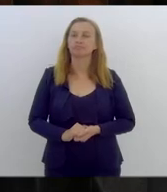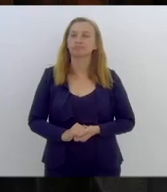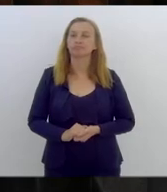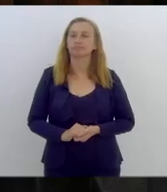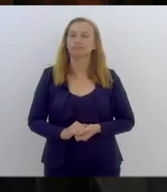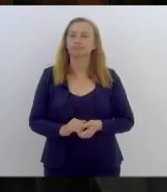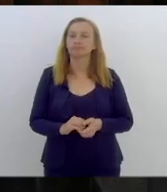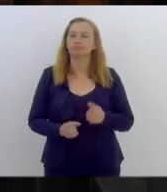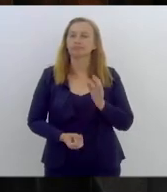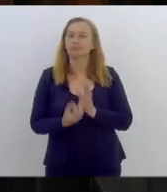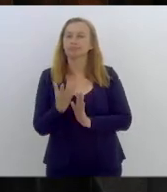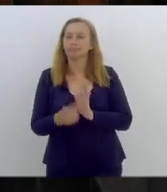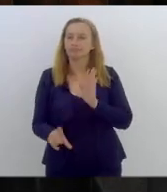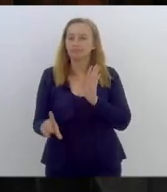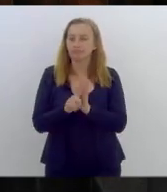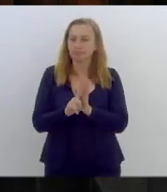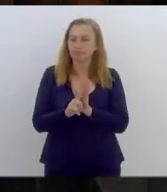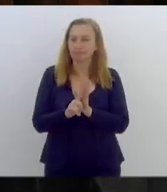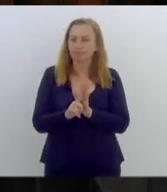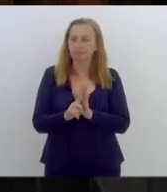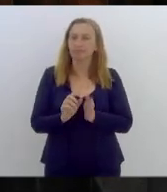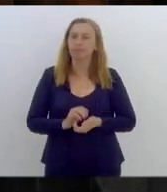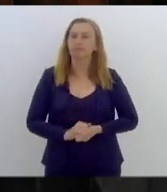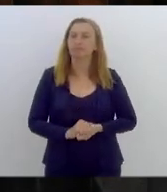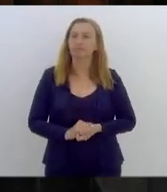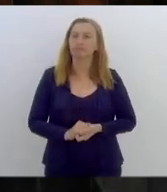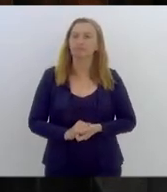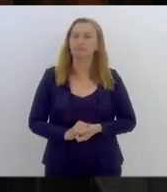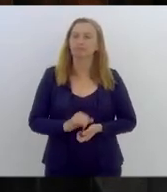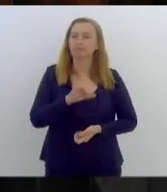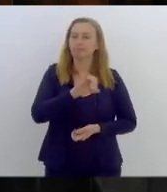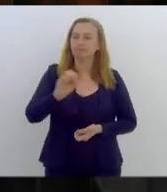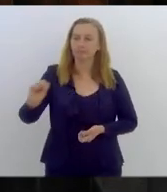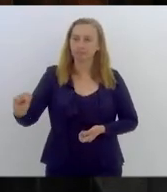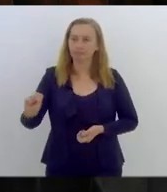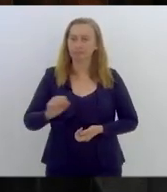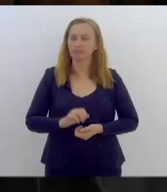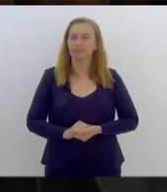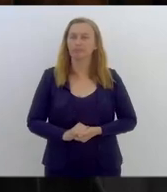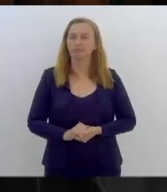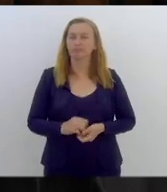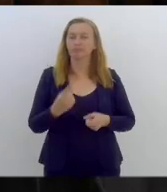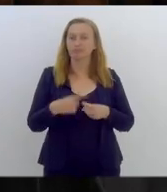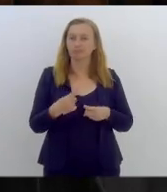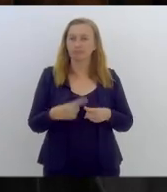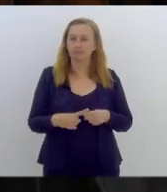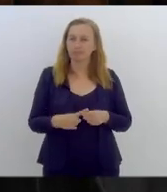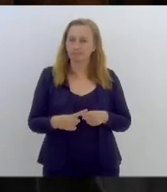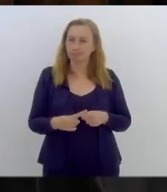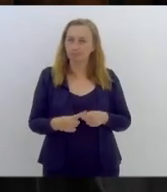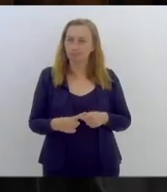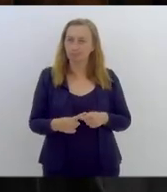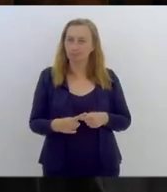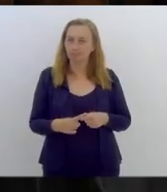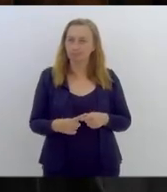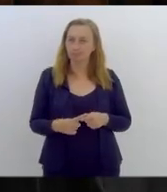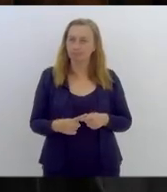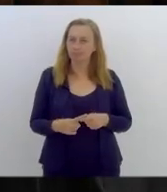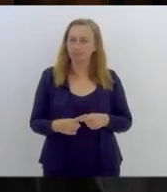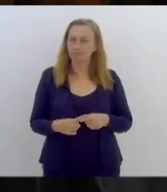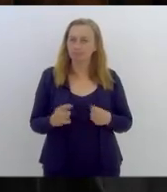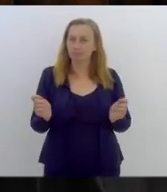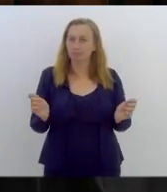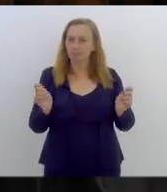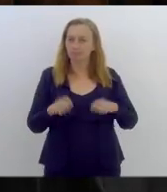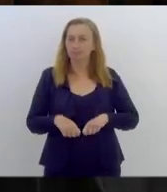legislarem só e somente sobre ICMS porque esta Jamais foi a